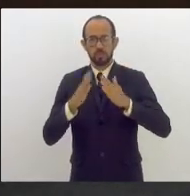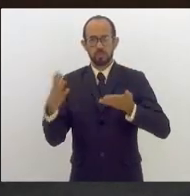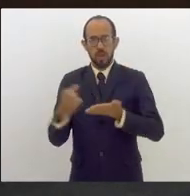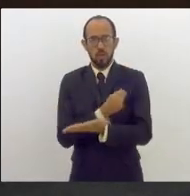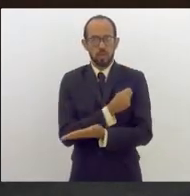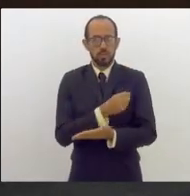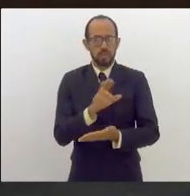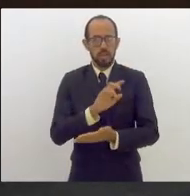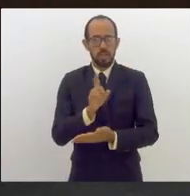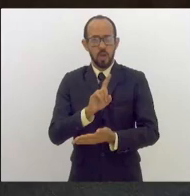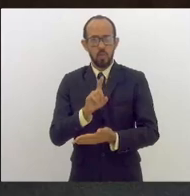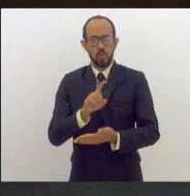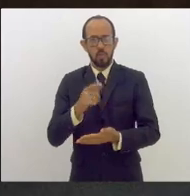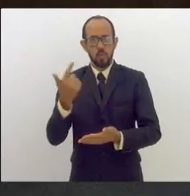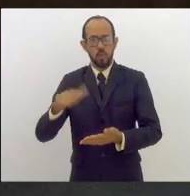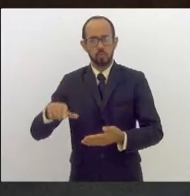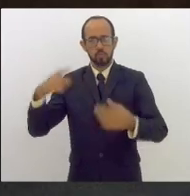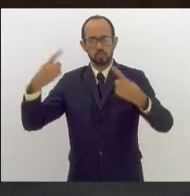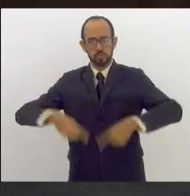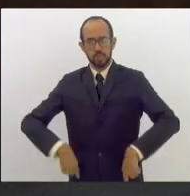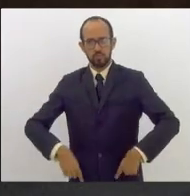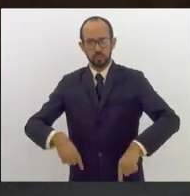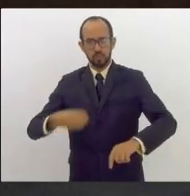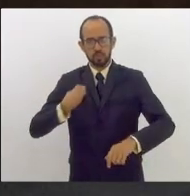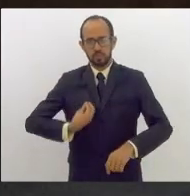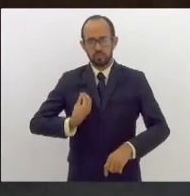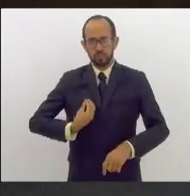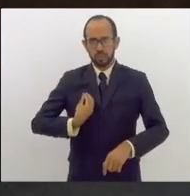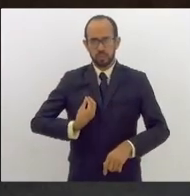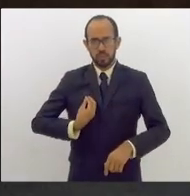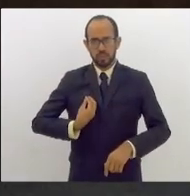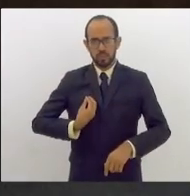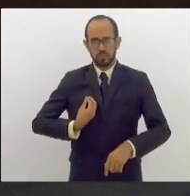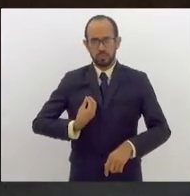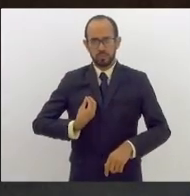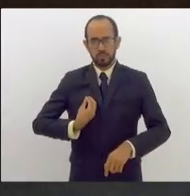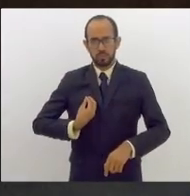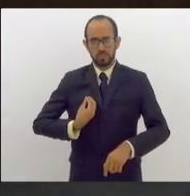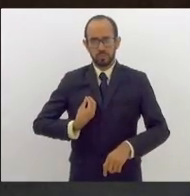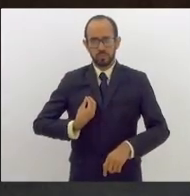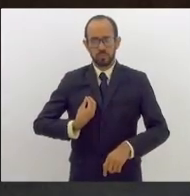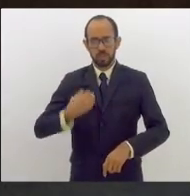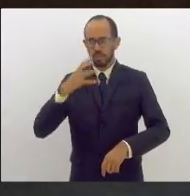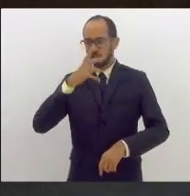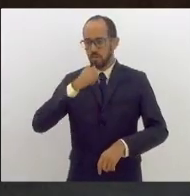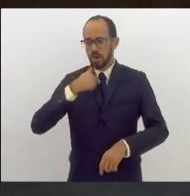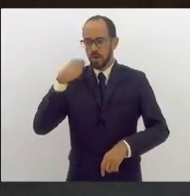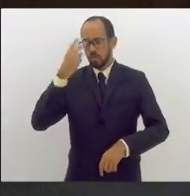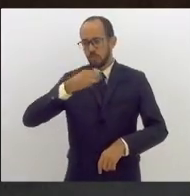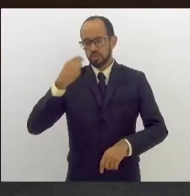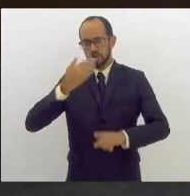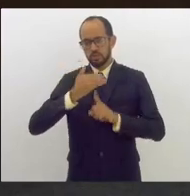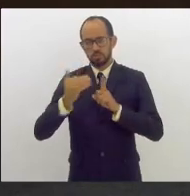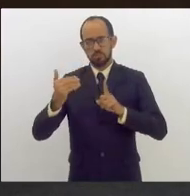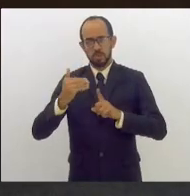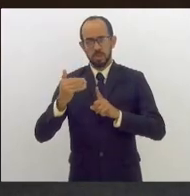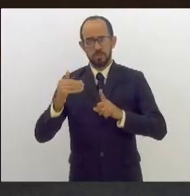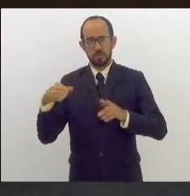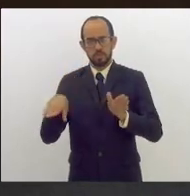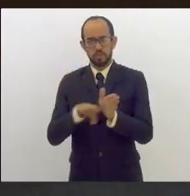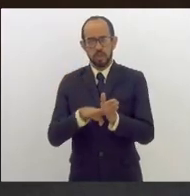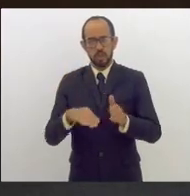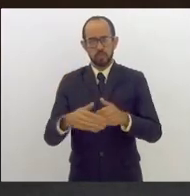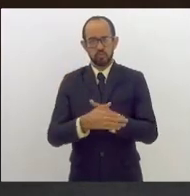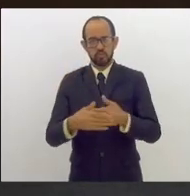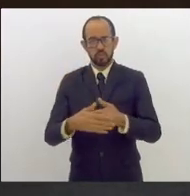mas num novo desafio de sobrevivência a pessoa tendo que morar a duas horas e meia do centro da cidade então tem que ter uma política de regularização